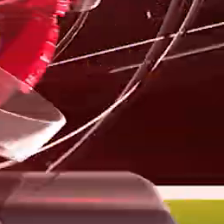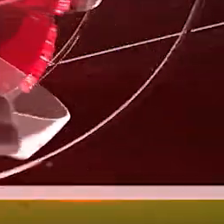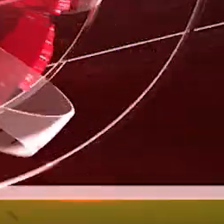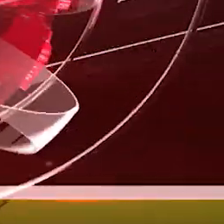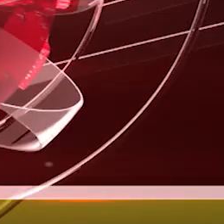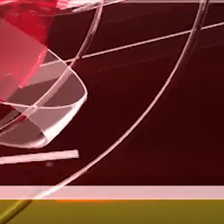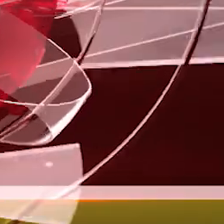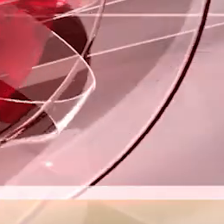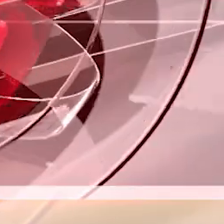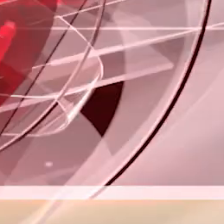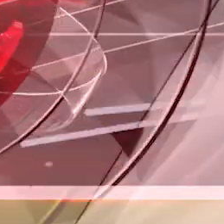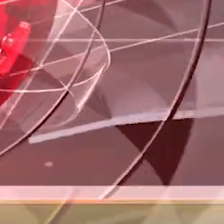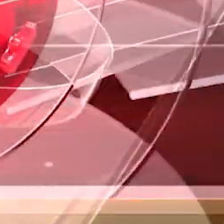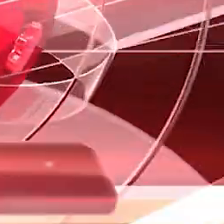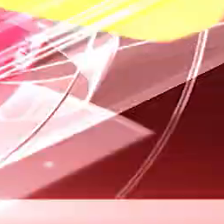Música